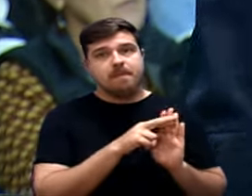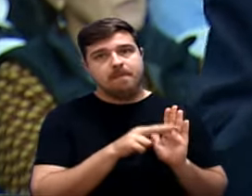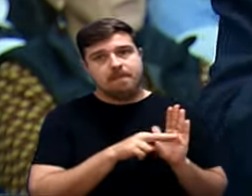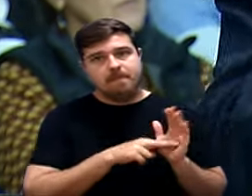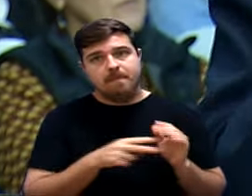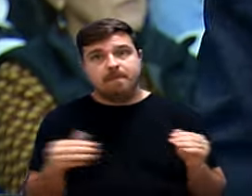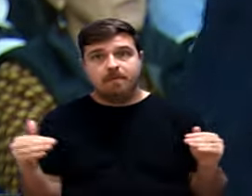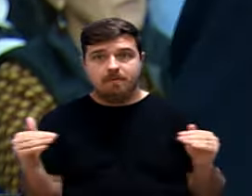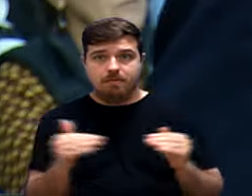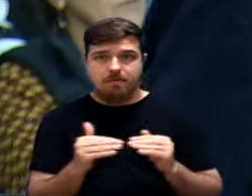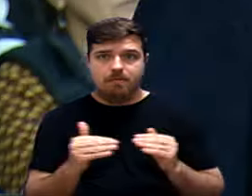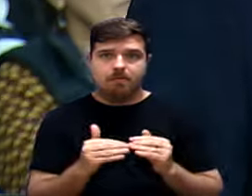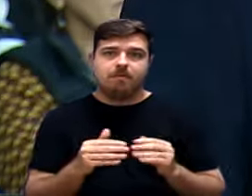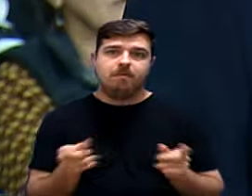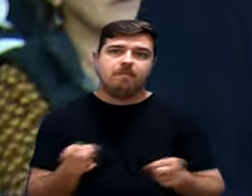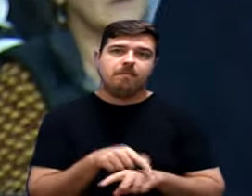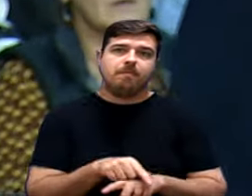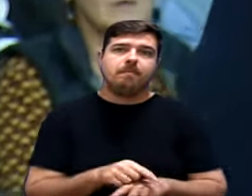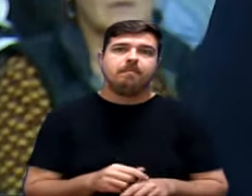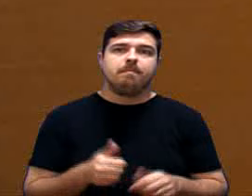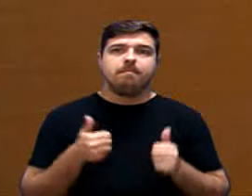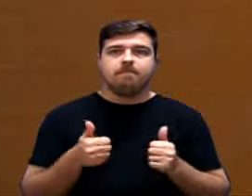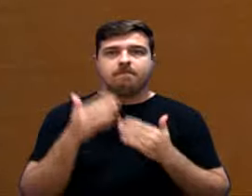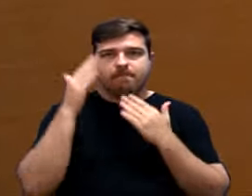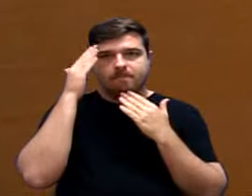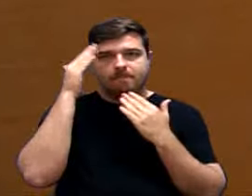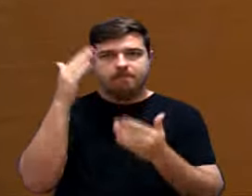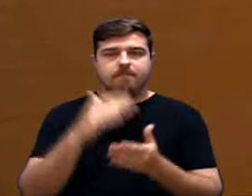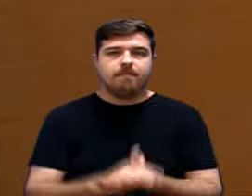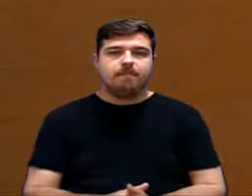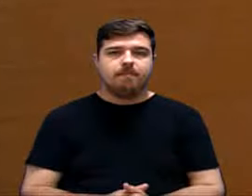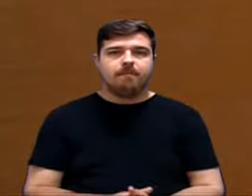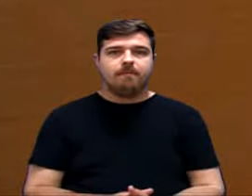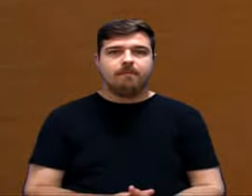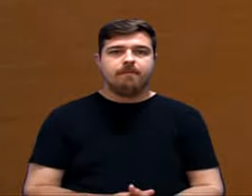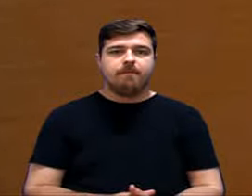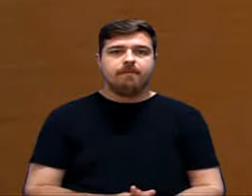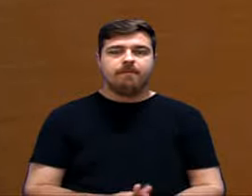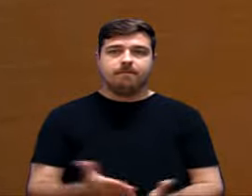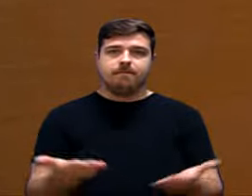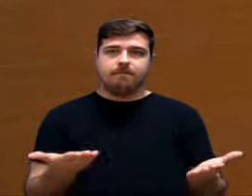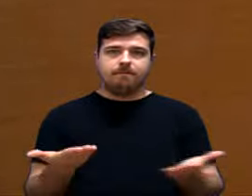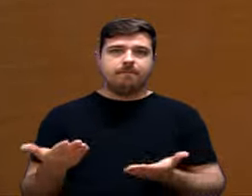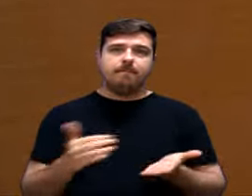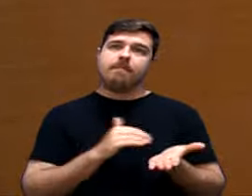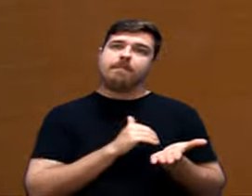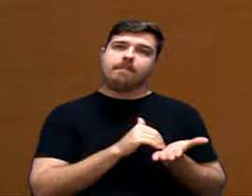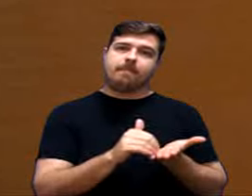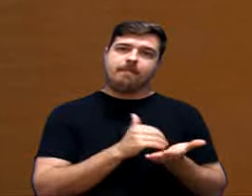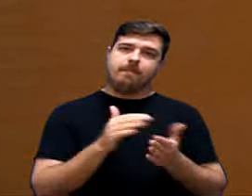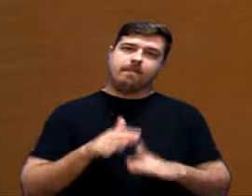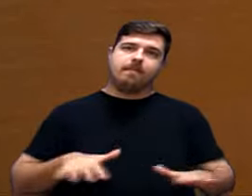decreto invertida obrigado obrigado com a palavra aos